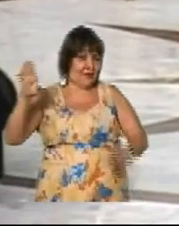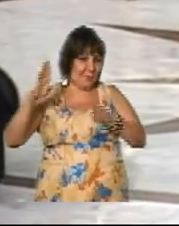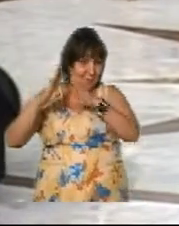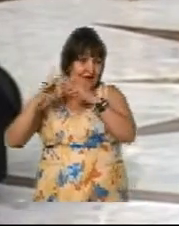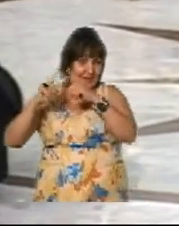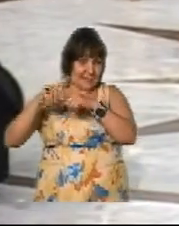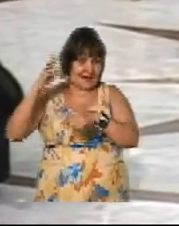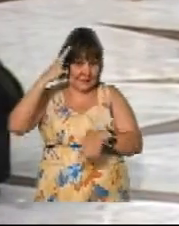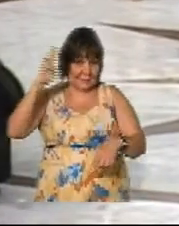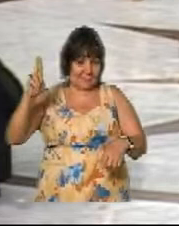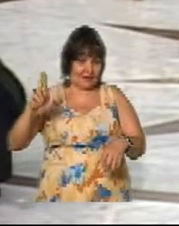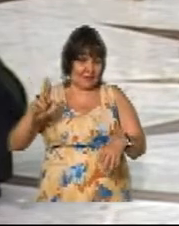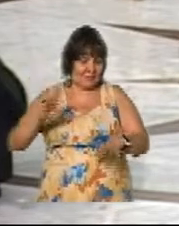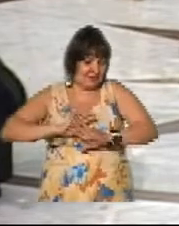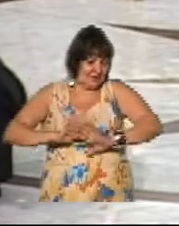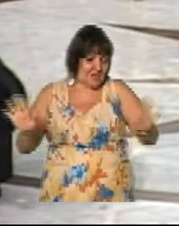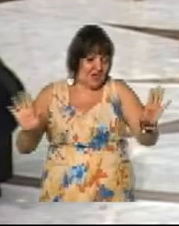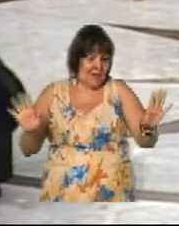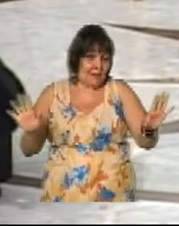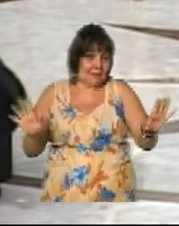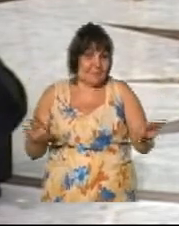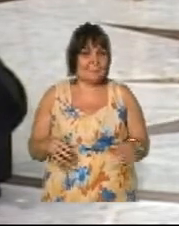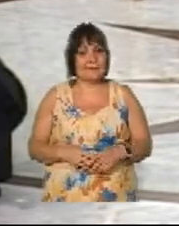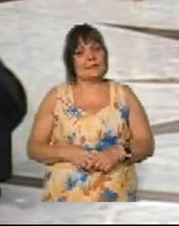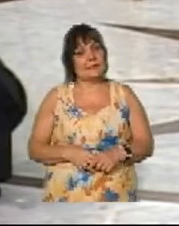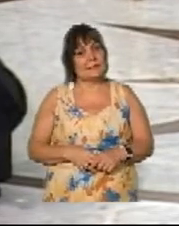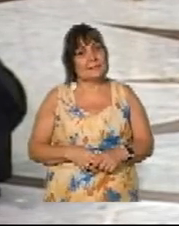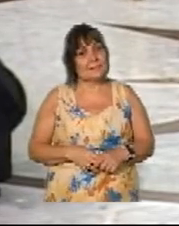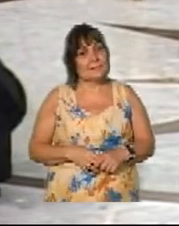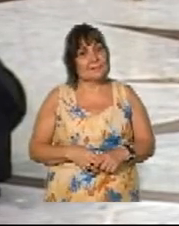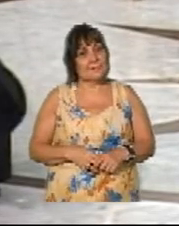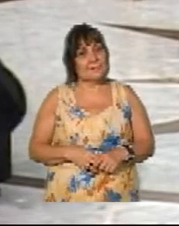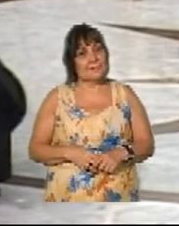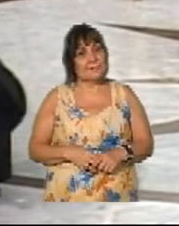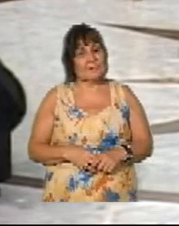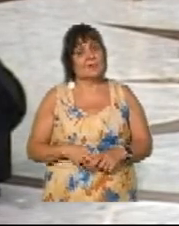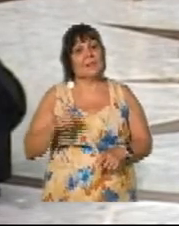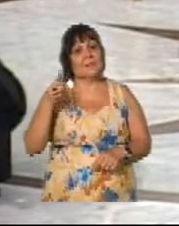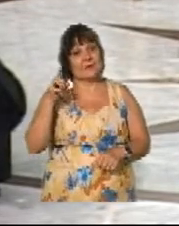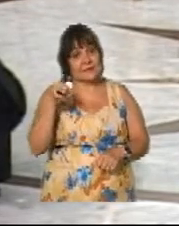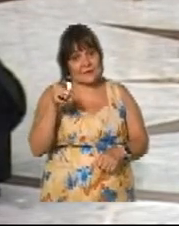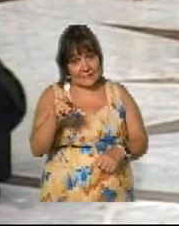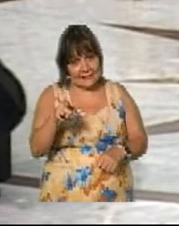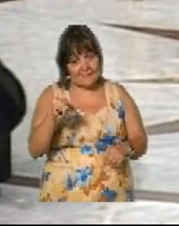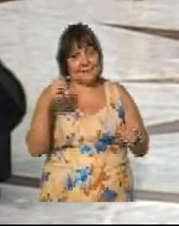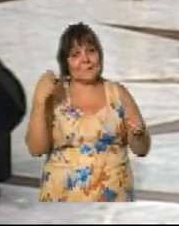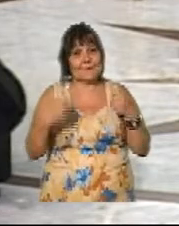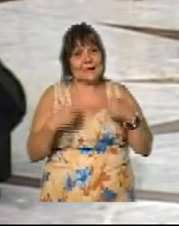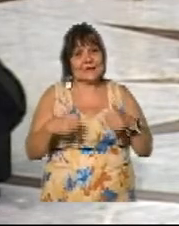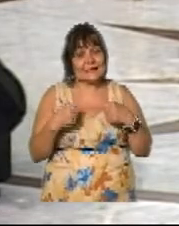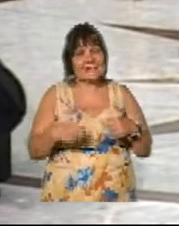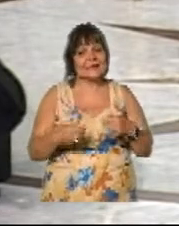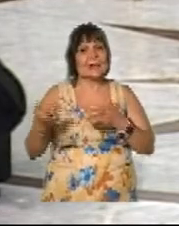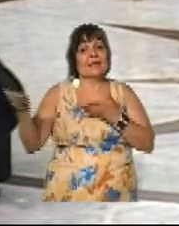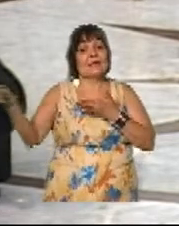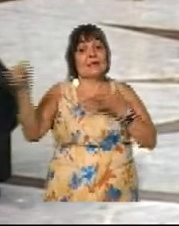a minha parte. Não. Você não fez a tua parte, você está fazendo a tua parte. A tua parte é muito ampla, é muito grande.